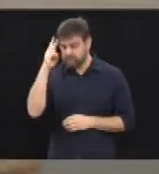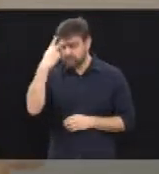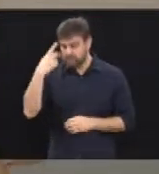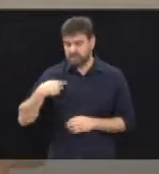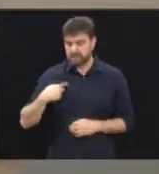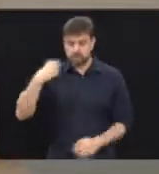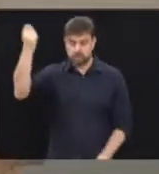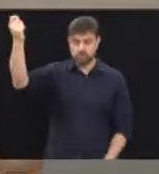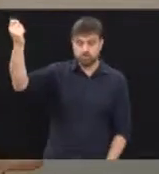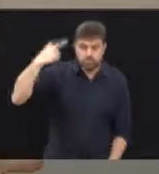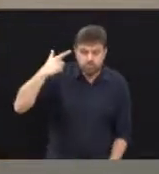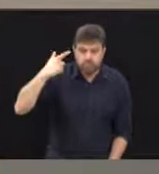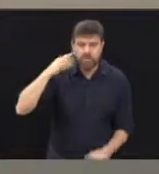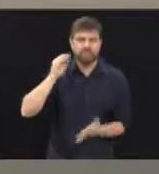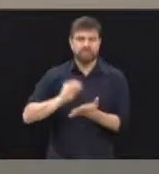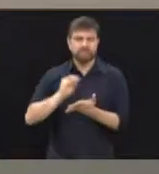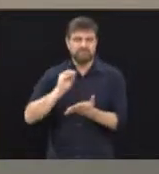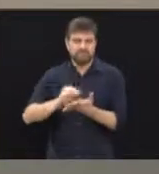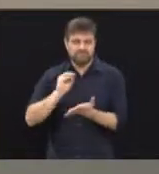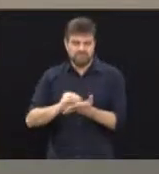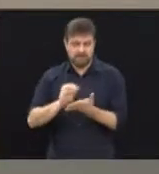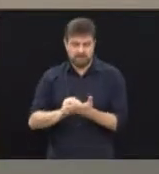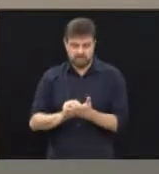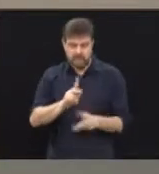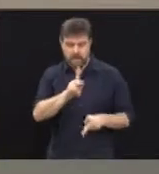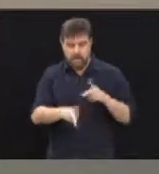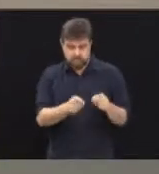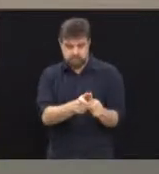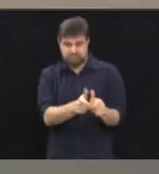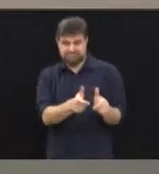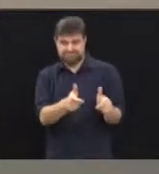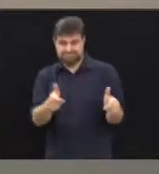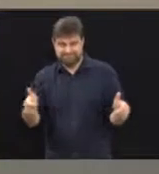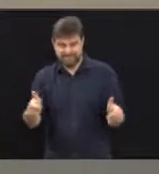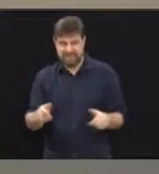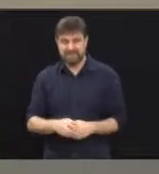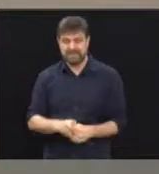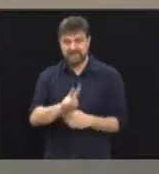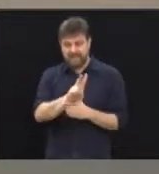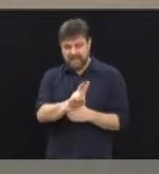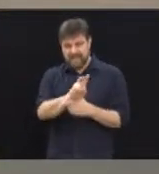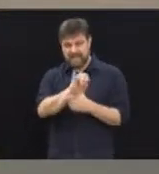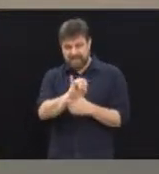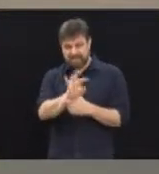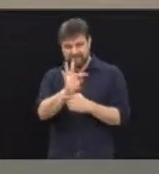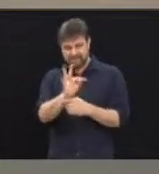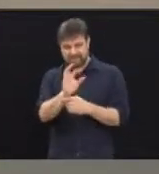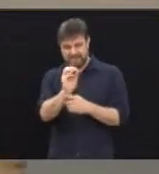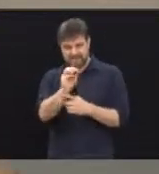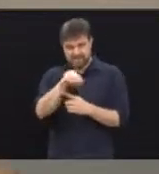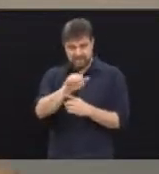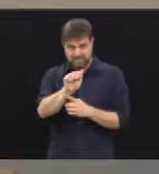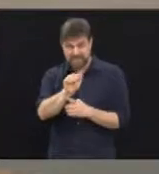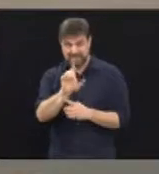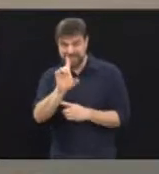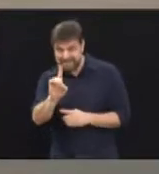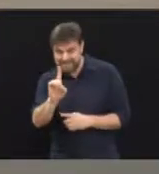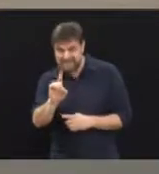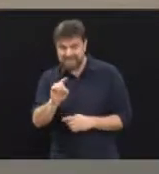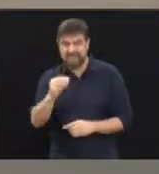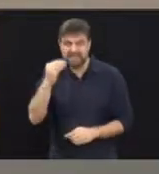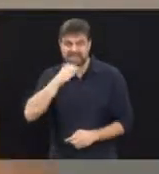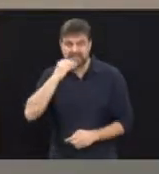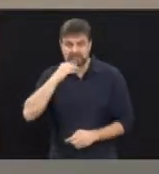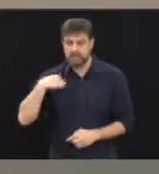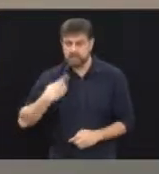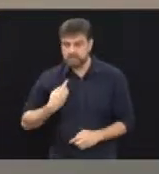tanto ao sol quanto deveria e que uma boa parte da população tem a vitamina D baixa. Não significa que nós temos que